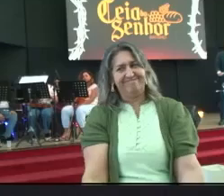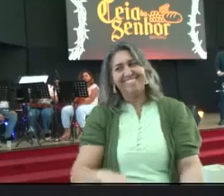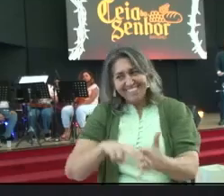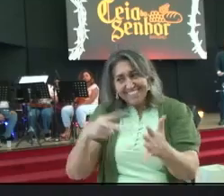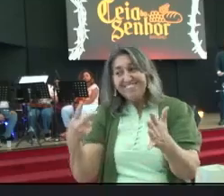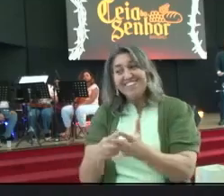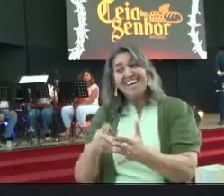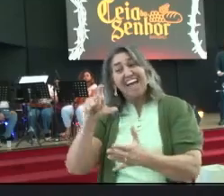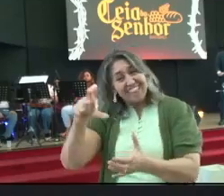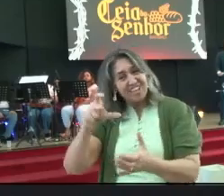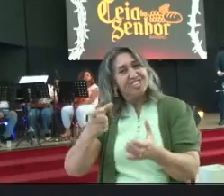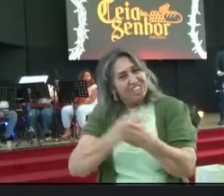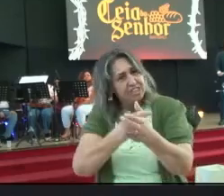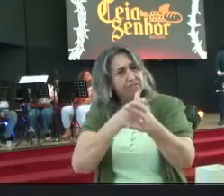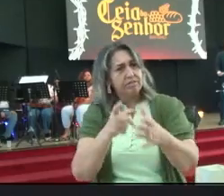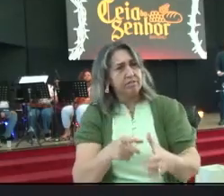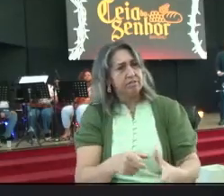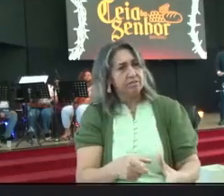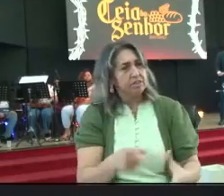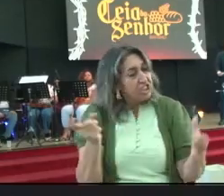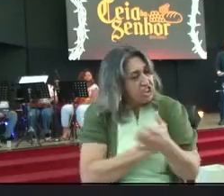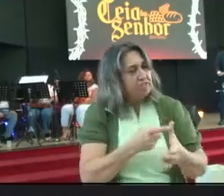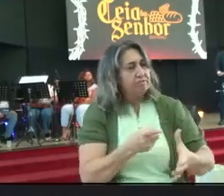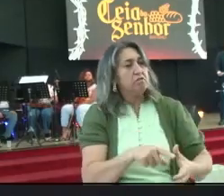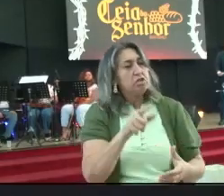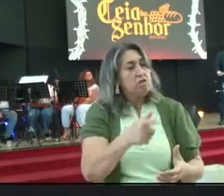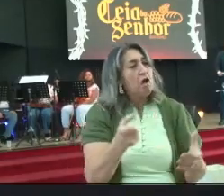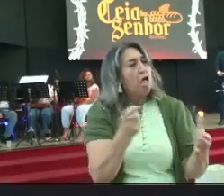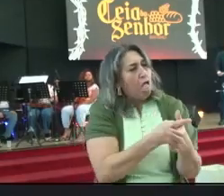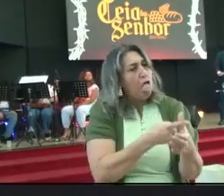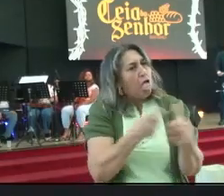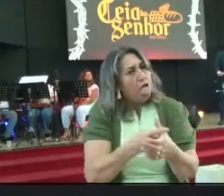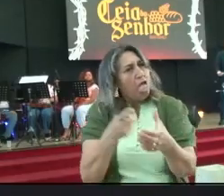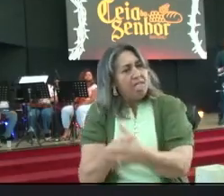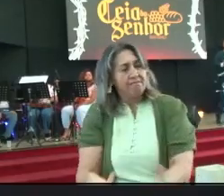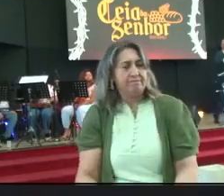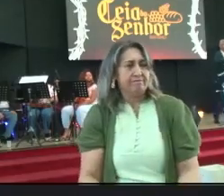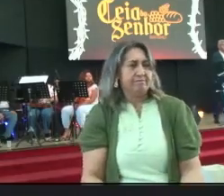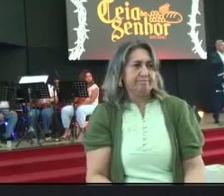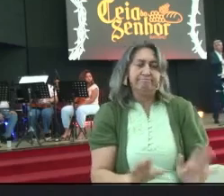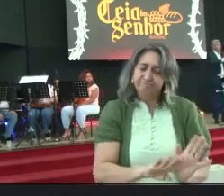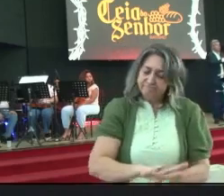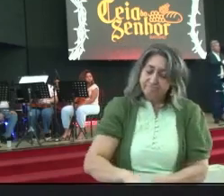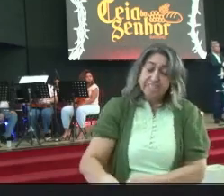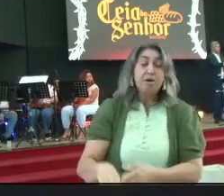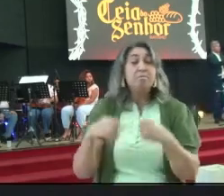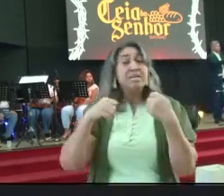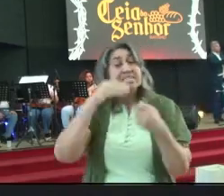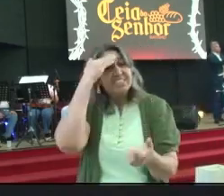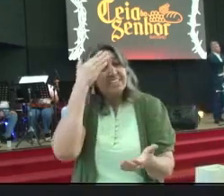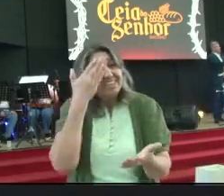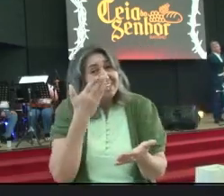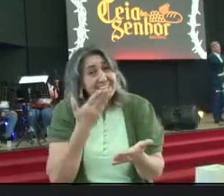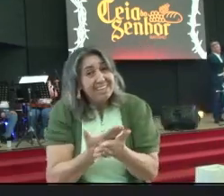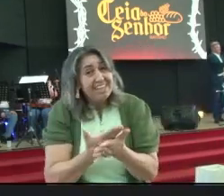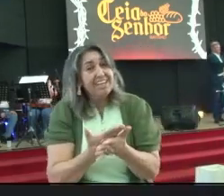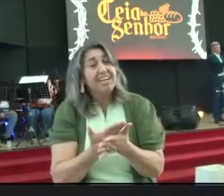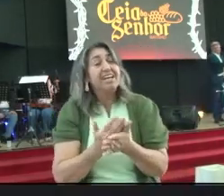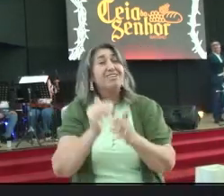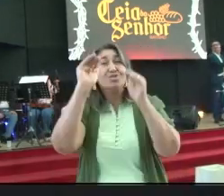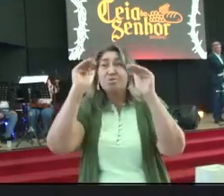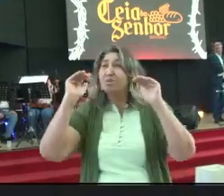Irmão, creia na soberania de Deus. É melhor o pouco com